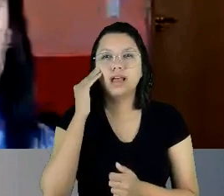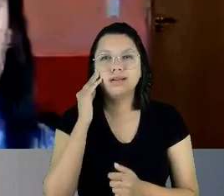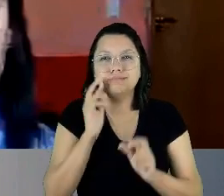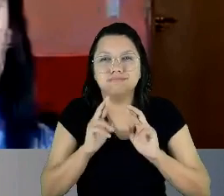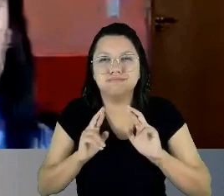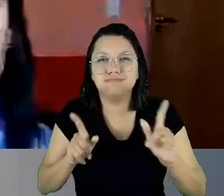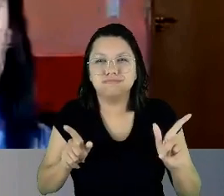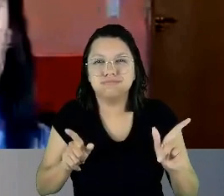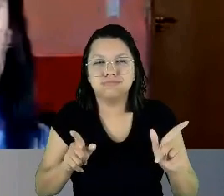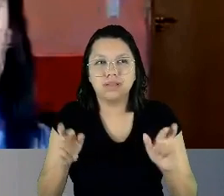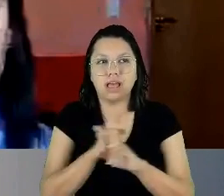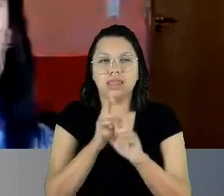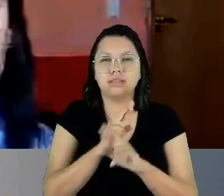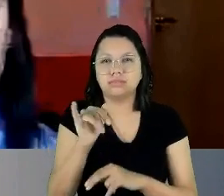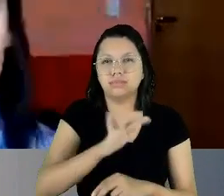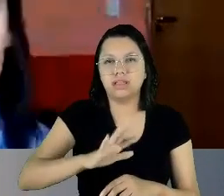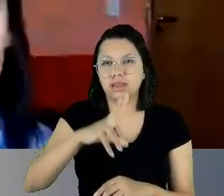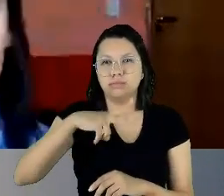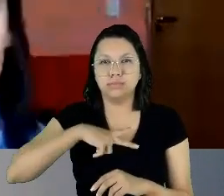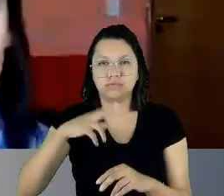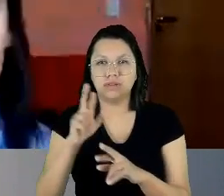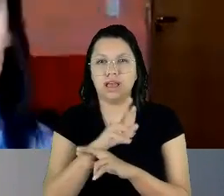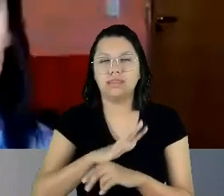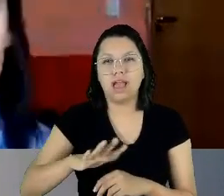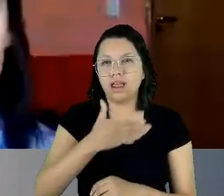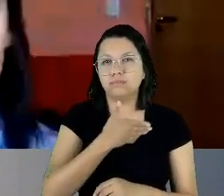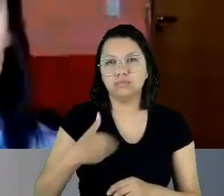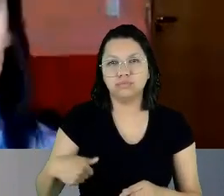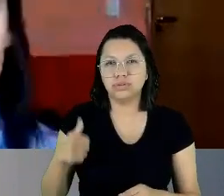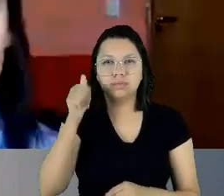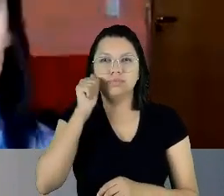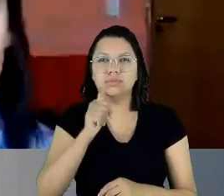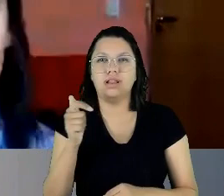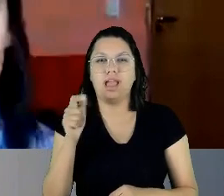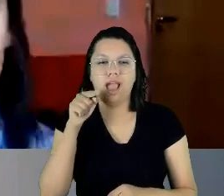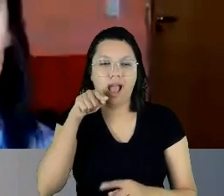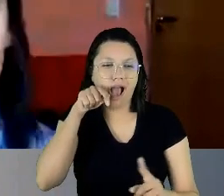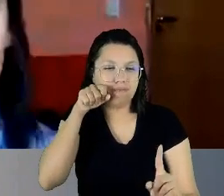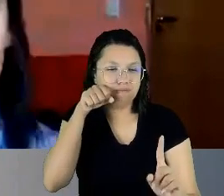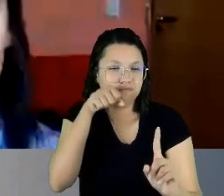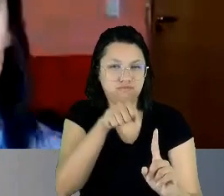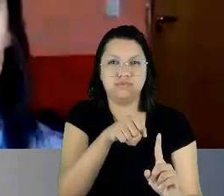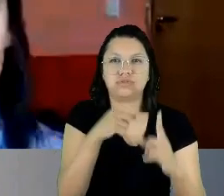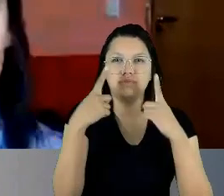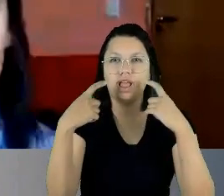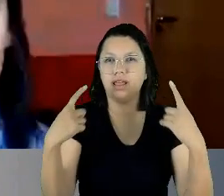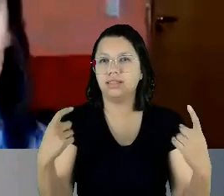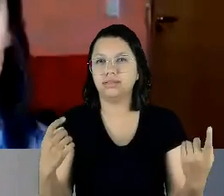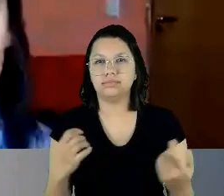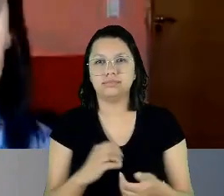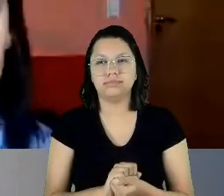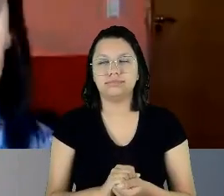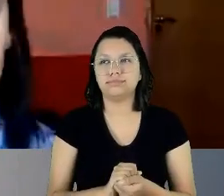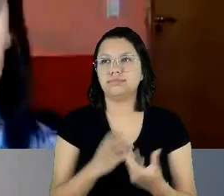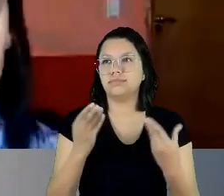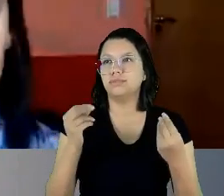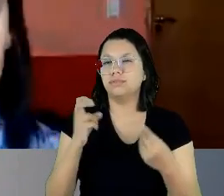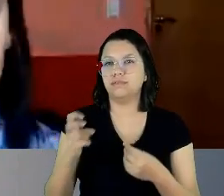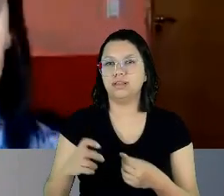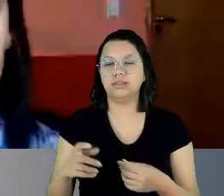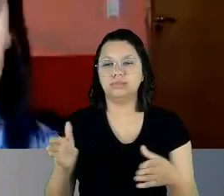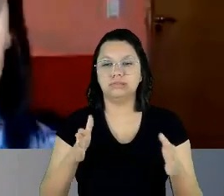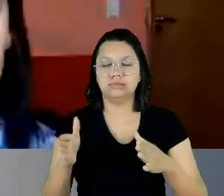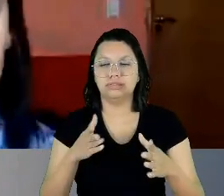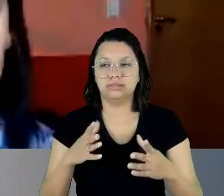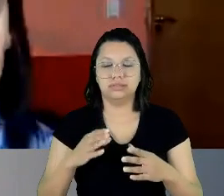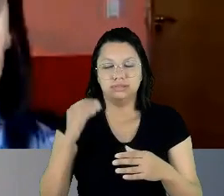lugares, tanto na esfera privada quanto na esfera pública, a mulher acaba sendo alvo de violência e muitas vezes numa situação